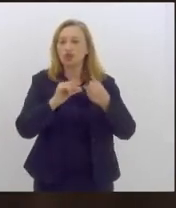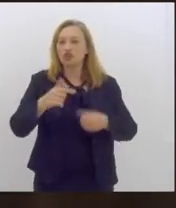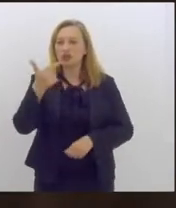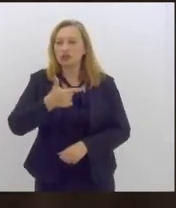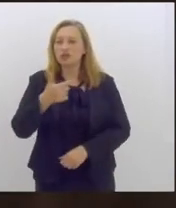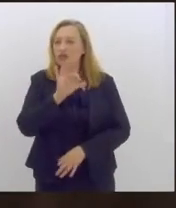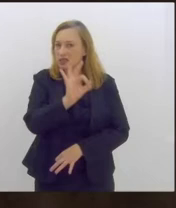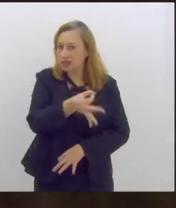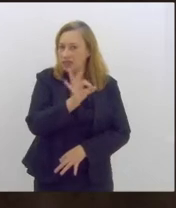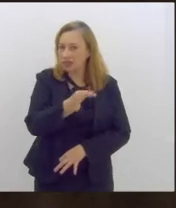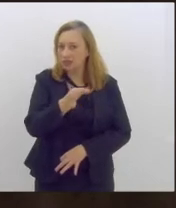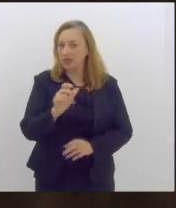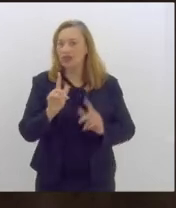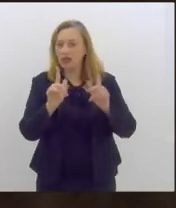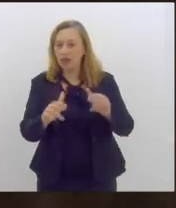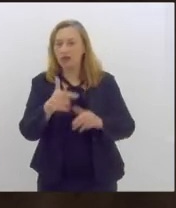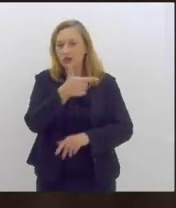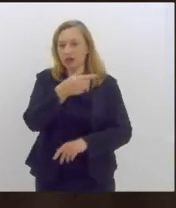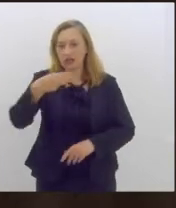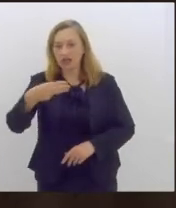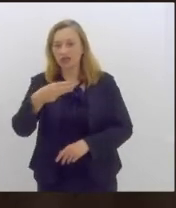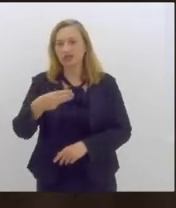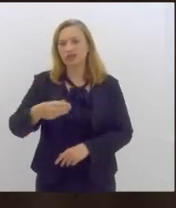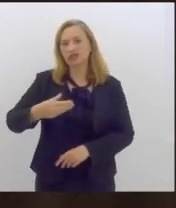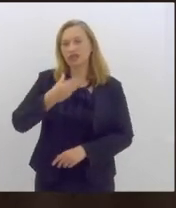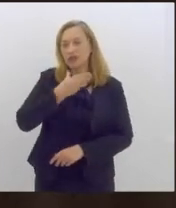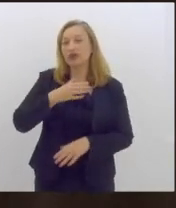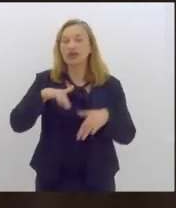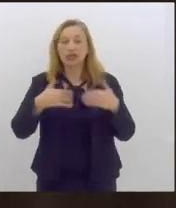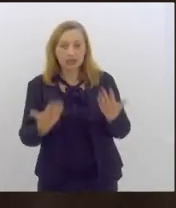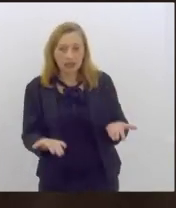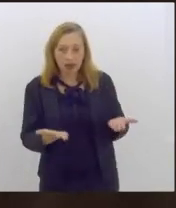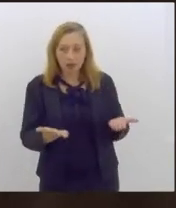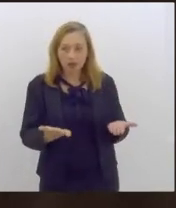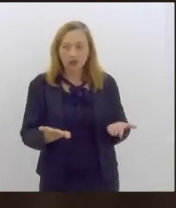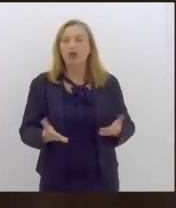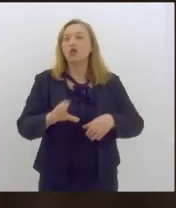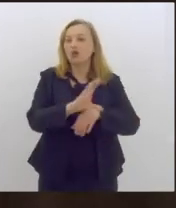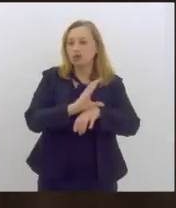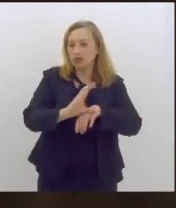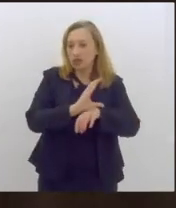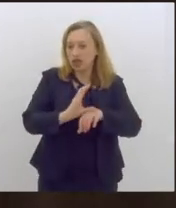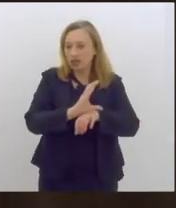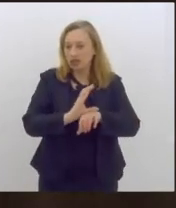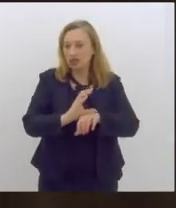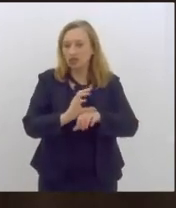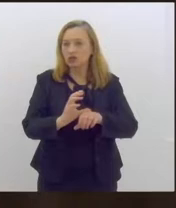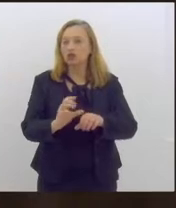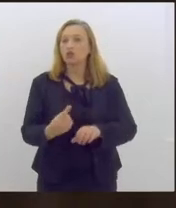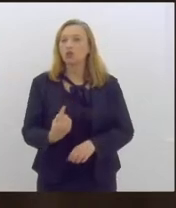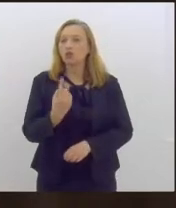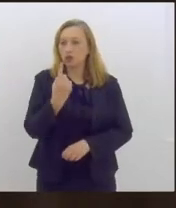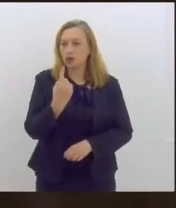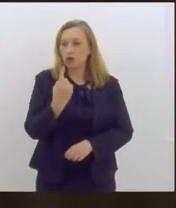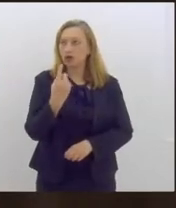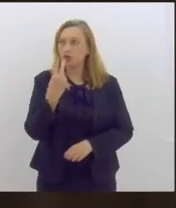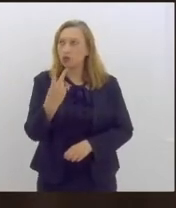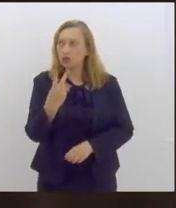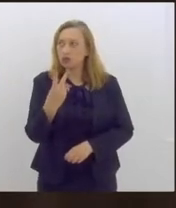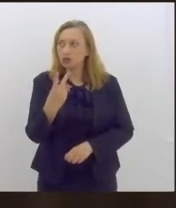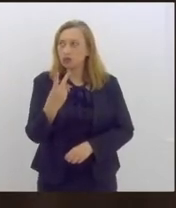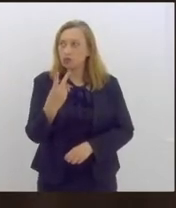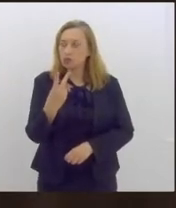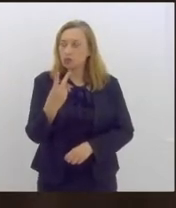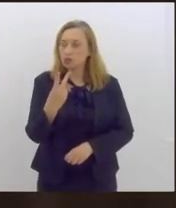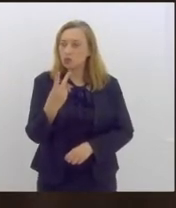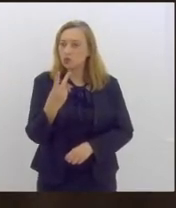2º evidentemente é o mesmo 13 dezembro então o parecer é pela condicionalidade com uma duas